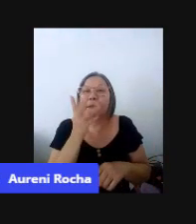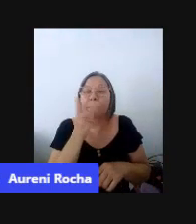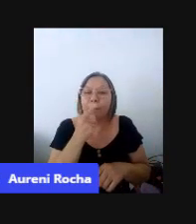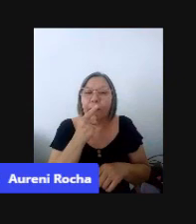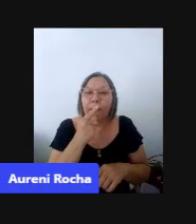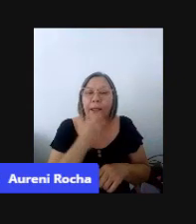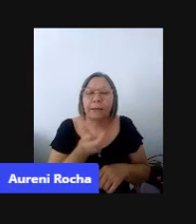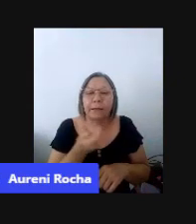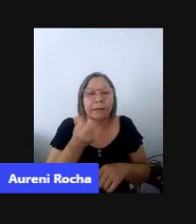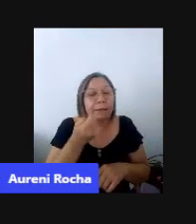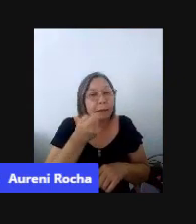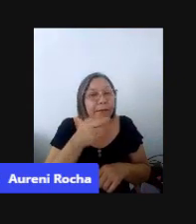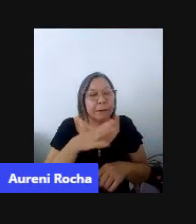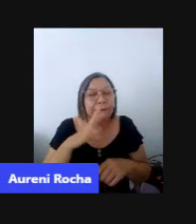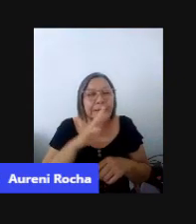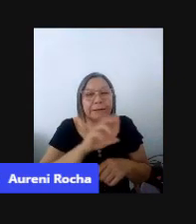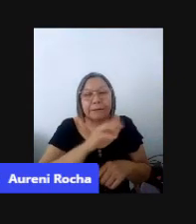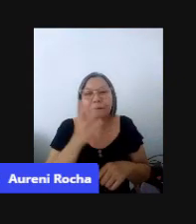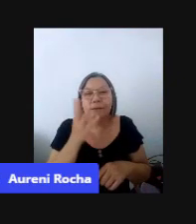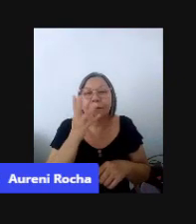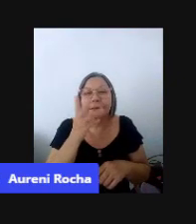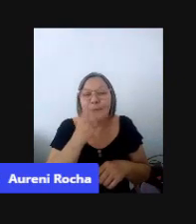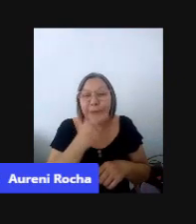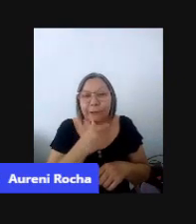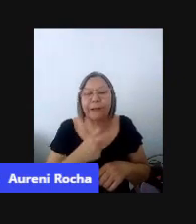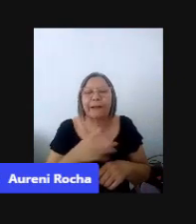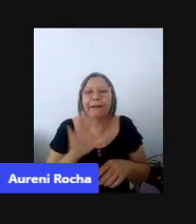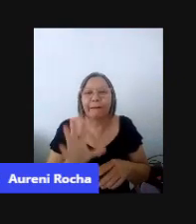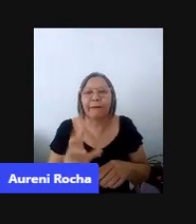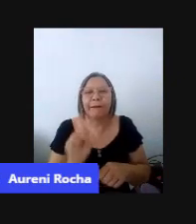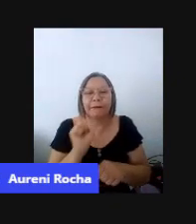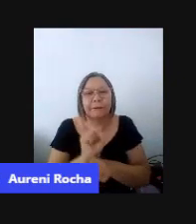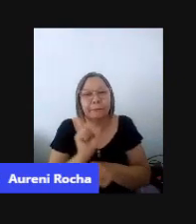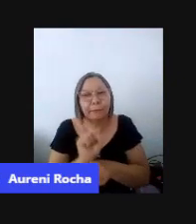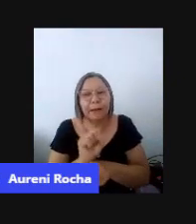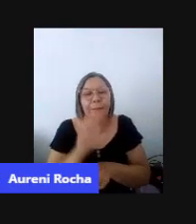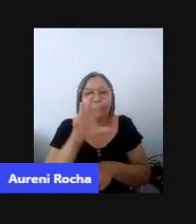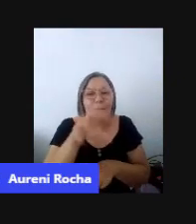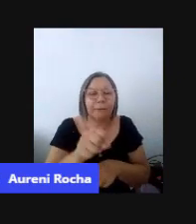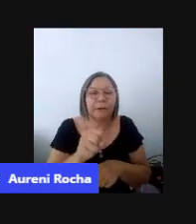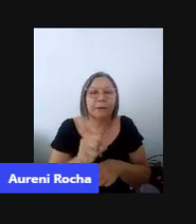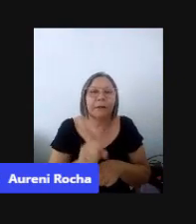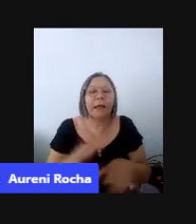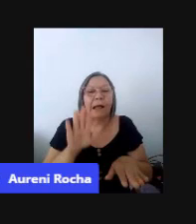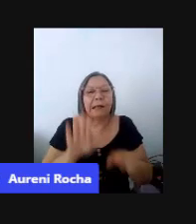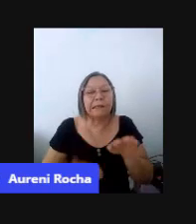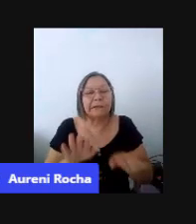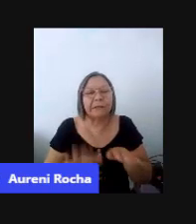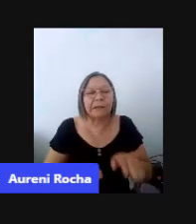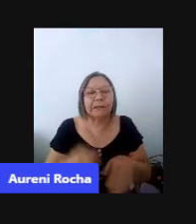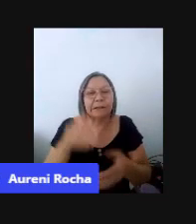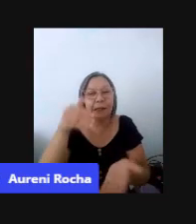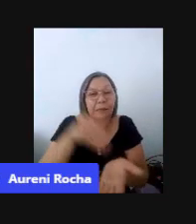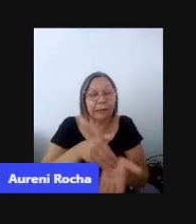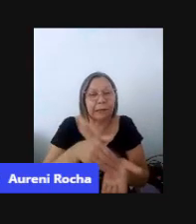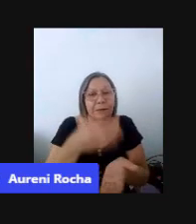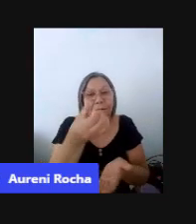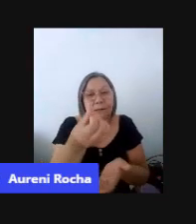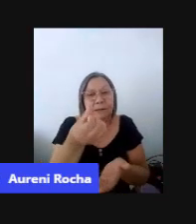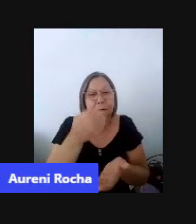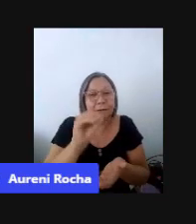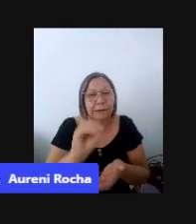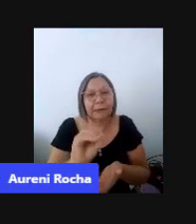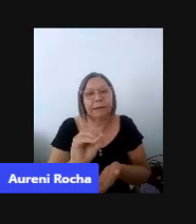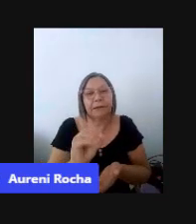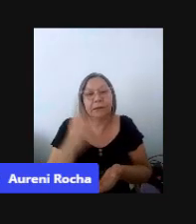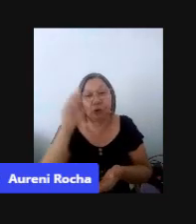armadilhas registrar o que está acontecendo no lugar por, às vezes, 30, 60 dias seguidos. Então